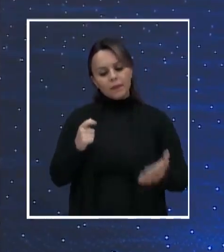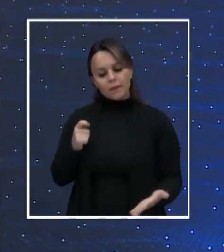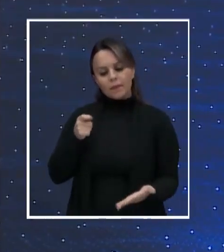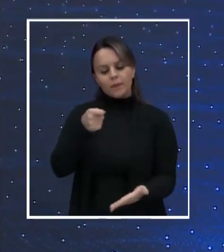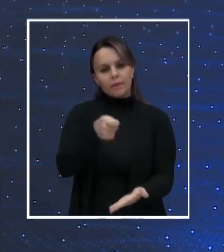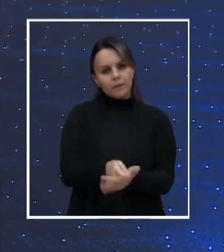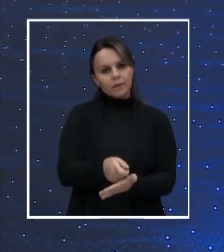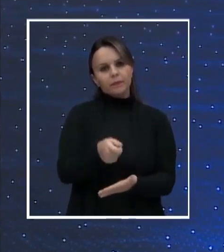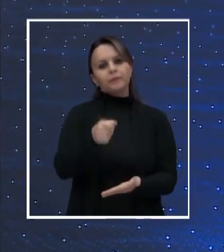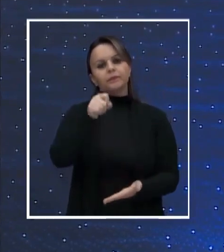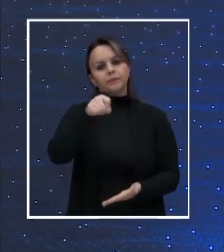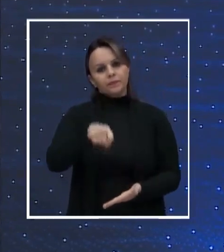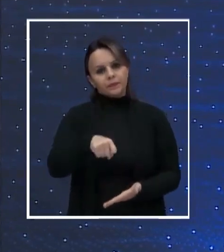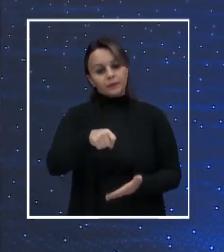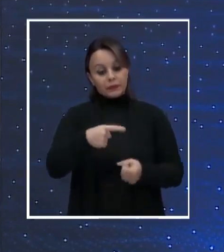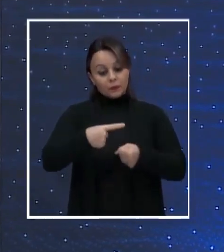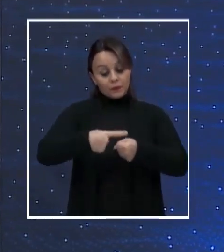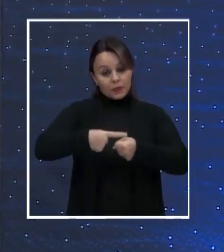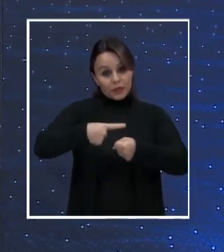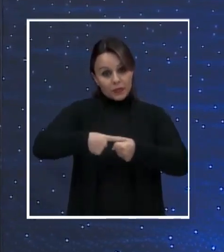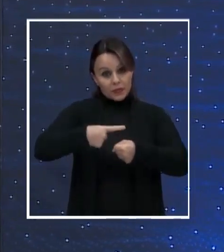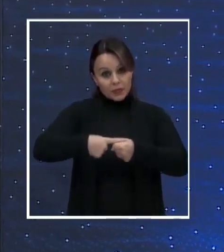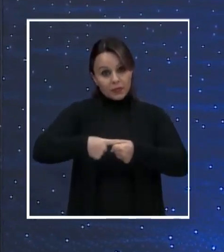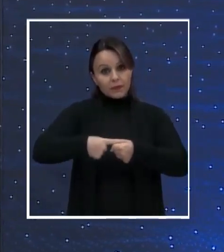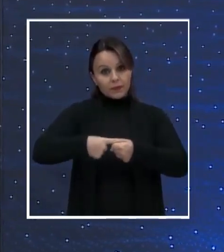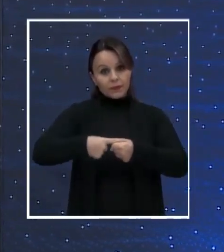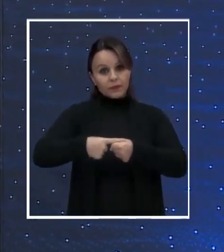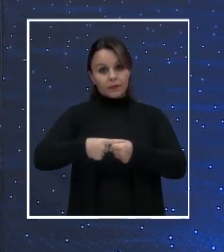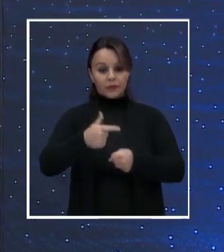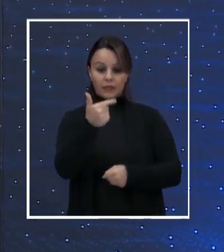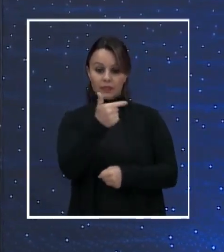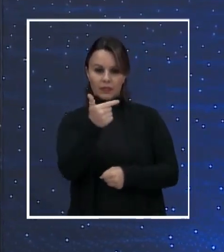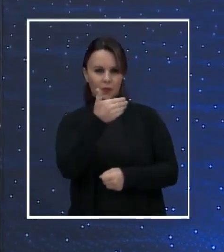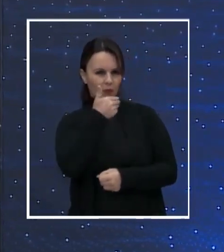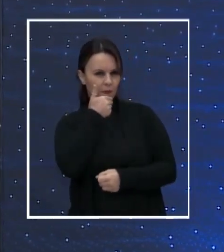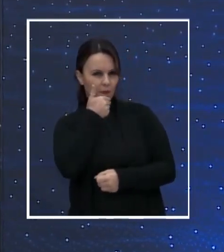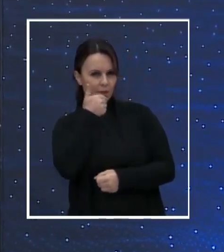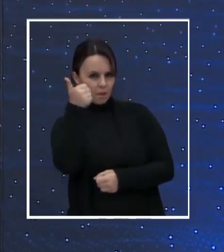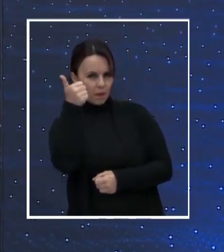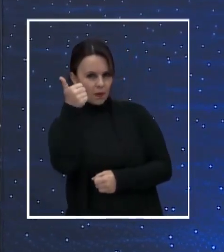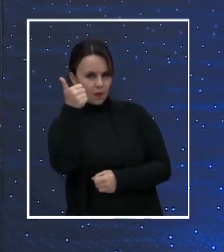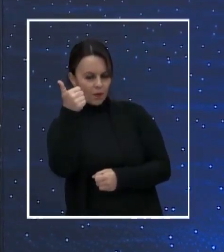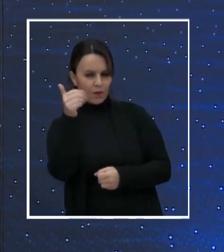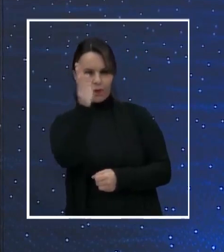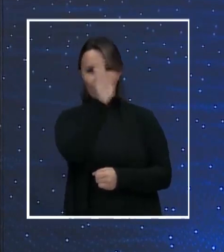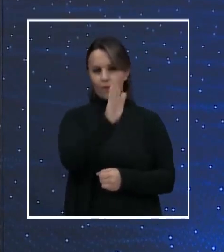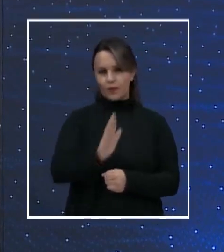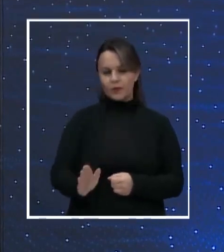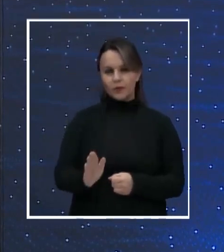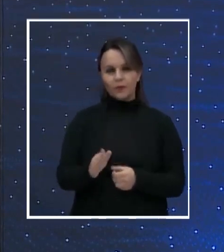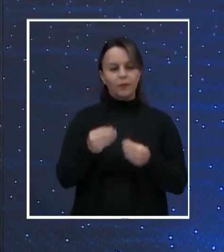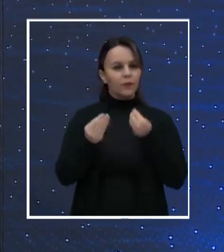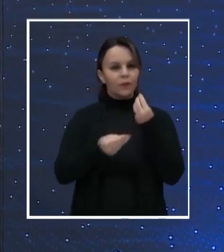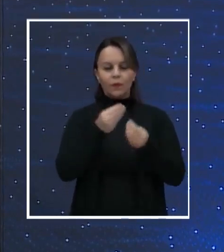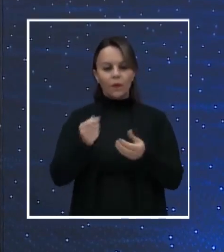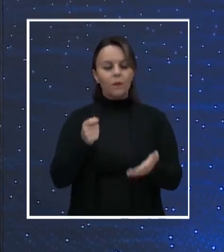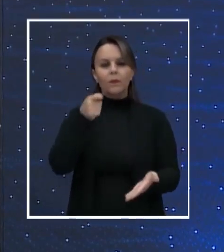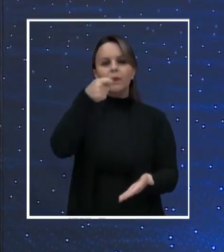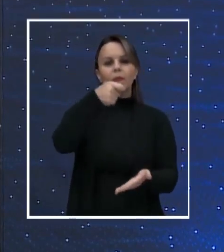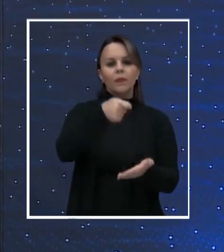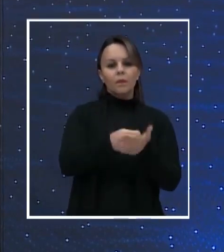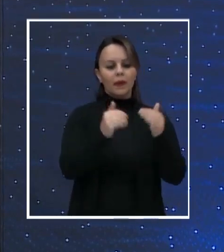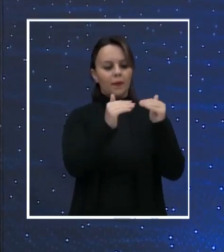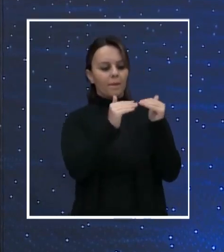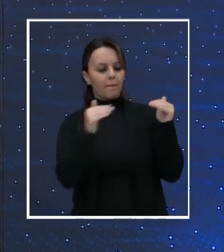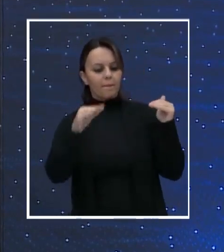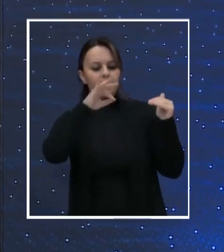Uma cidade que se apresenta como a segunda melhor do Brasil, não há sentido em não pagar os pisos